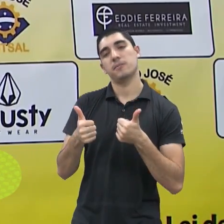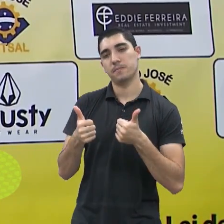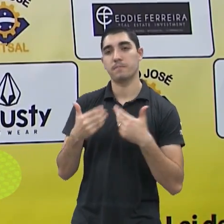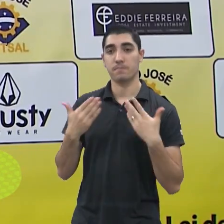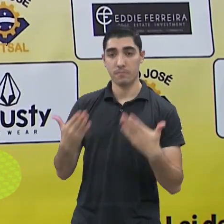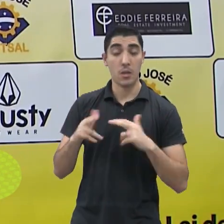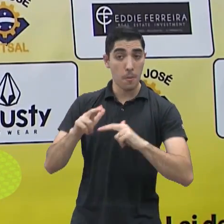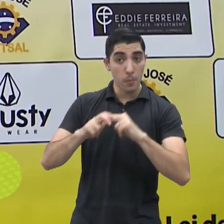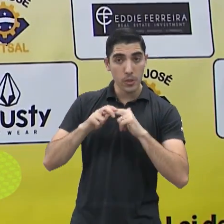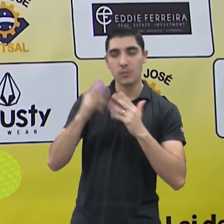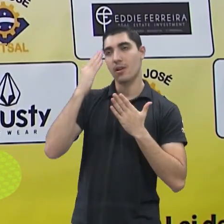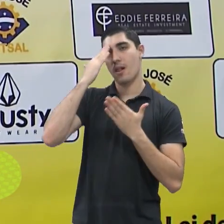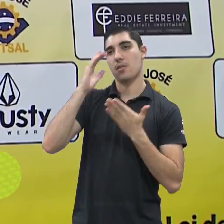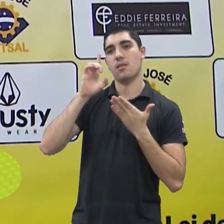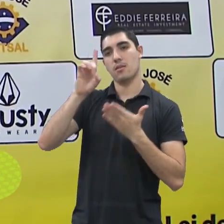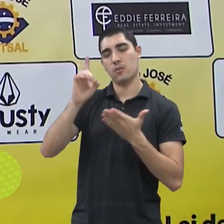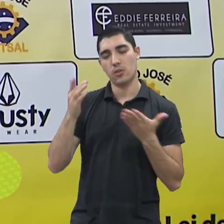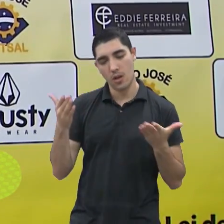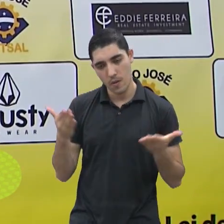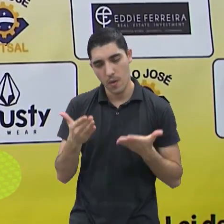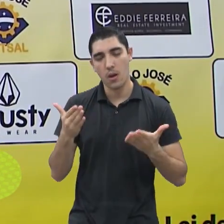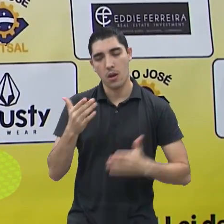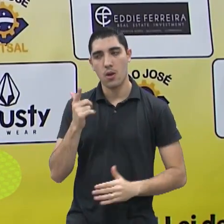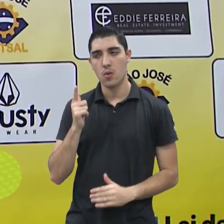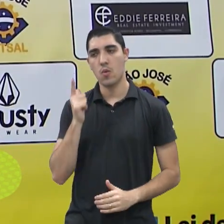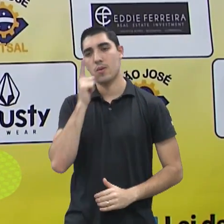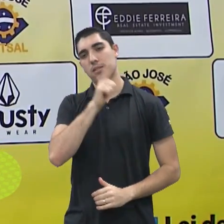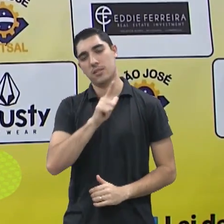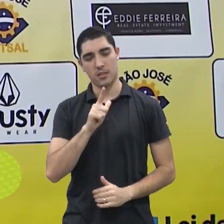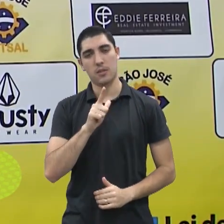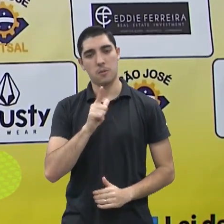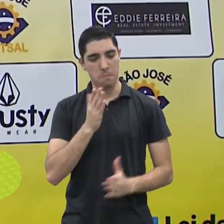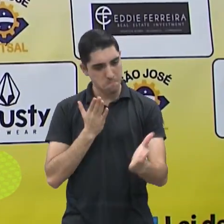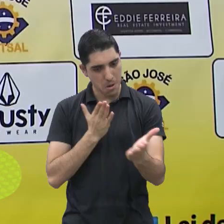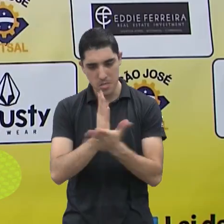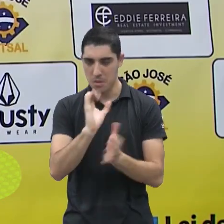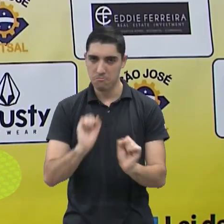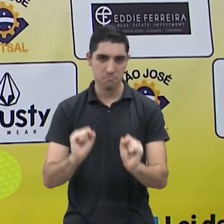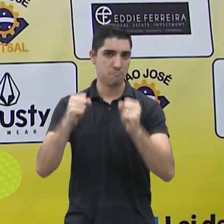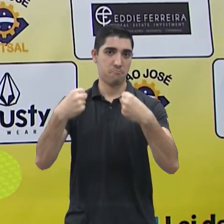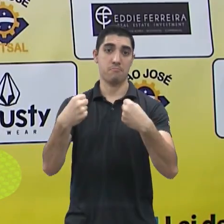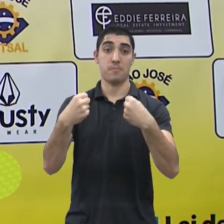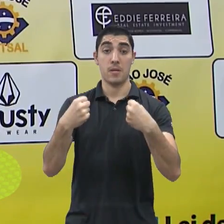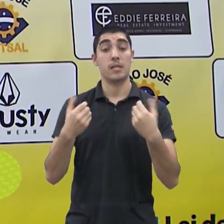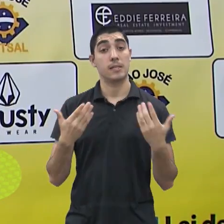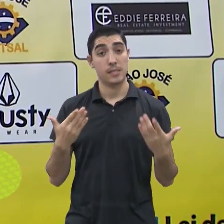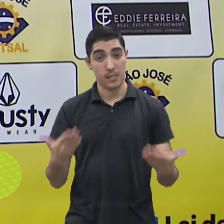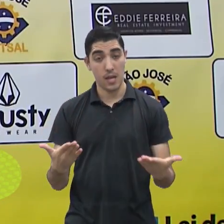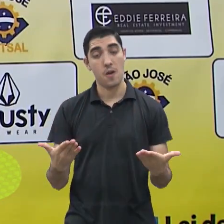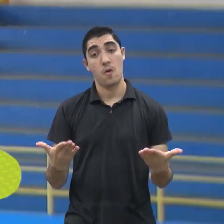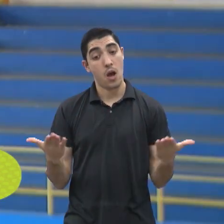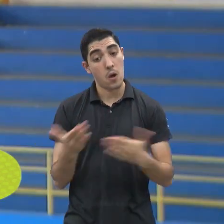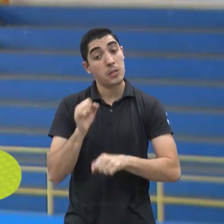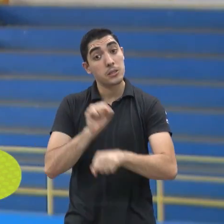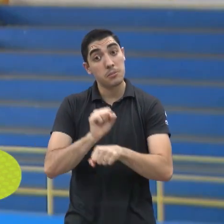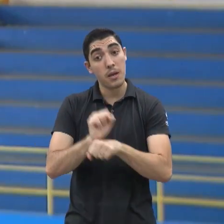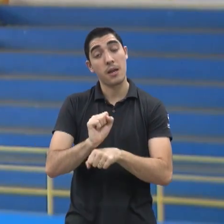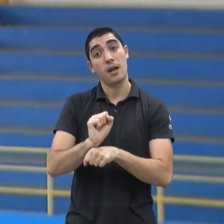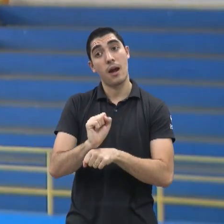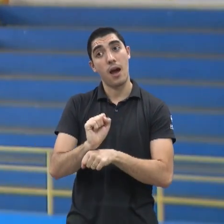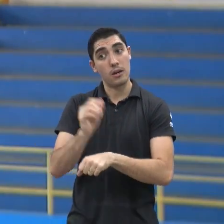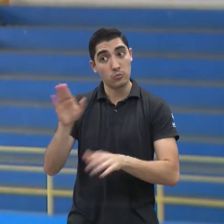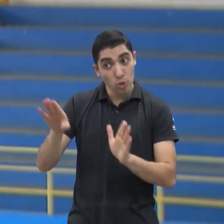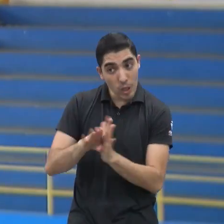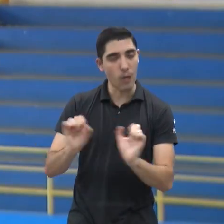gente, graças a Deus, conseguiu já carimbar a classificação e agora é esperar a próxima fase. Um dos